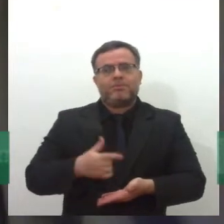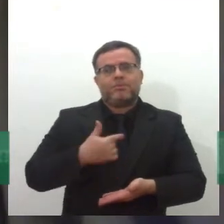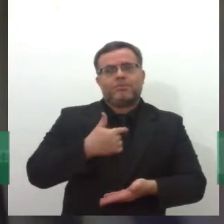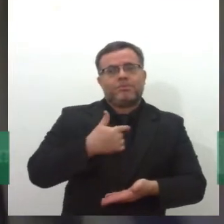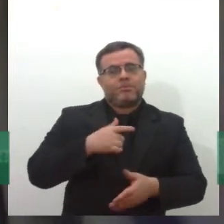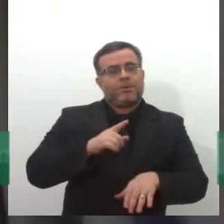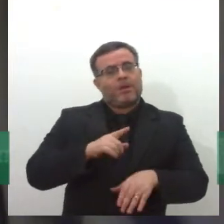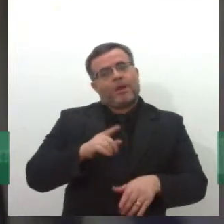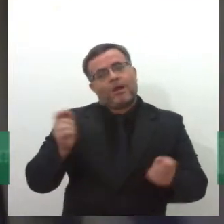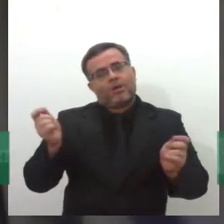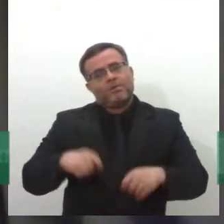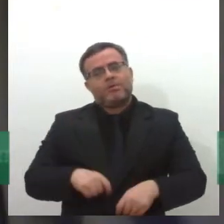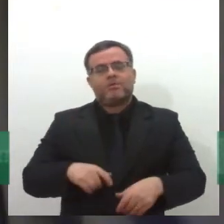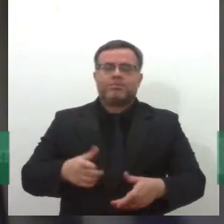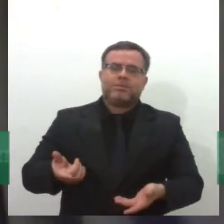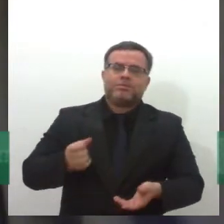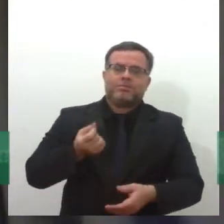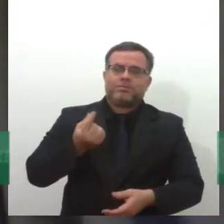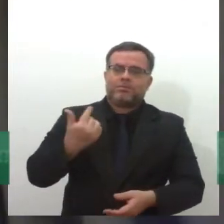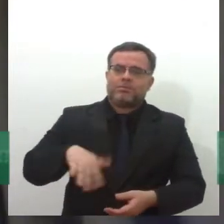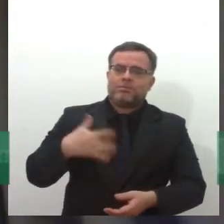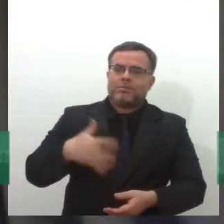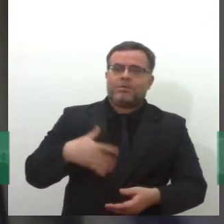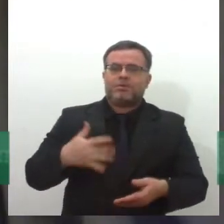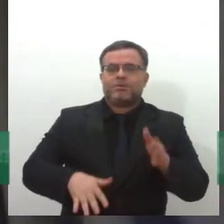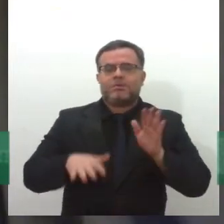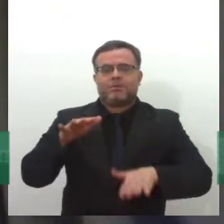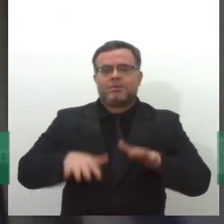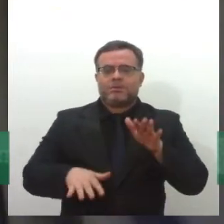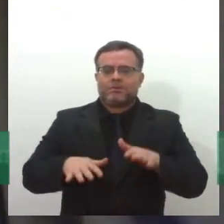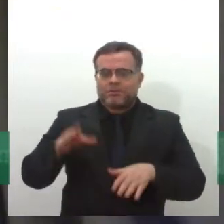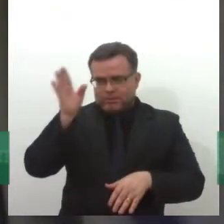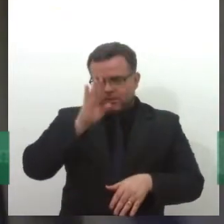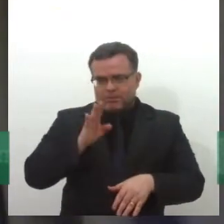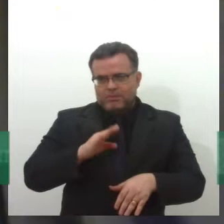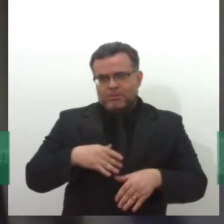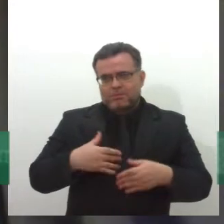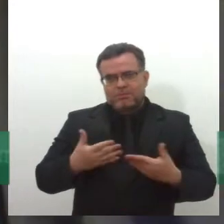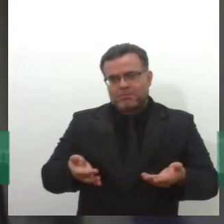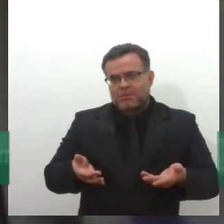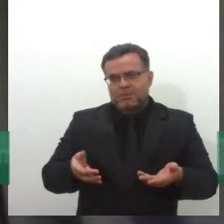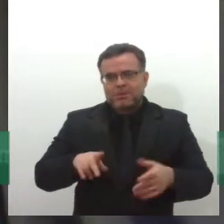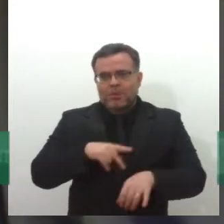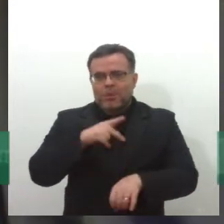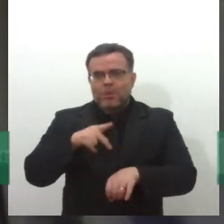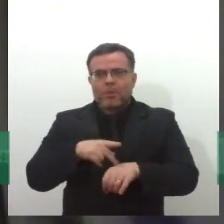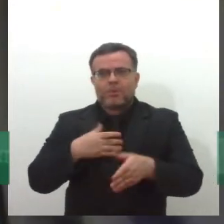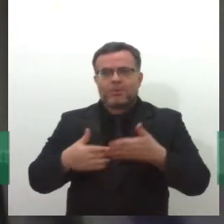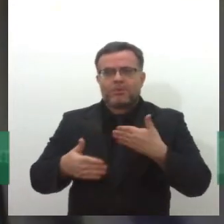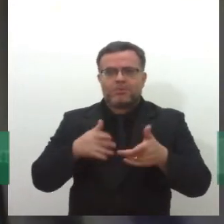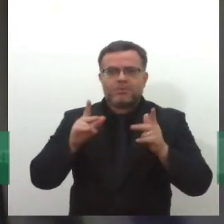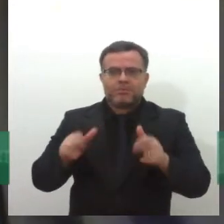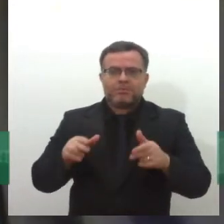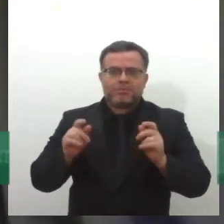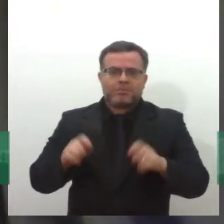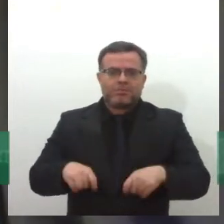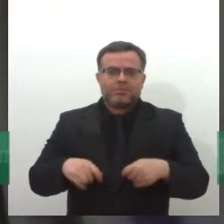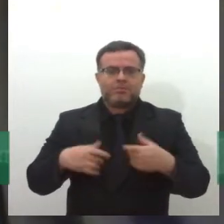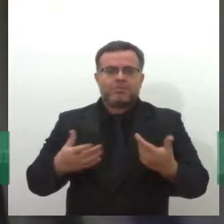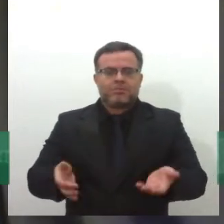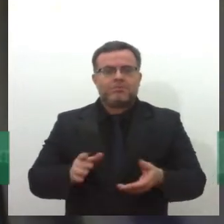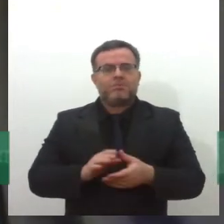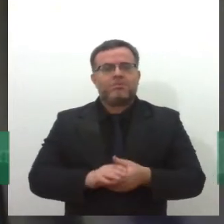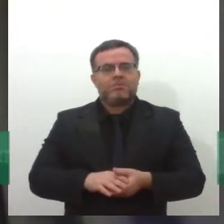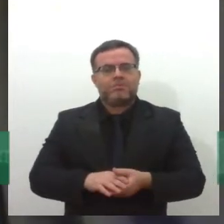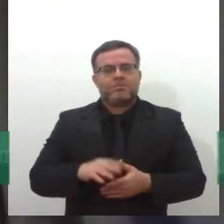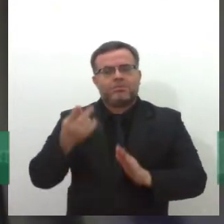mercado, são fundamentos econômicos, né, de qualquer país. Então, o que preocupa o mercado é, o